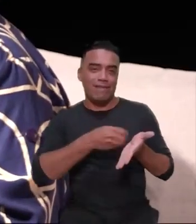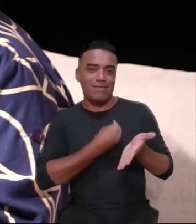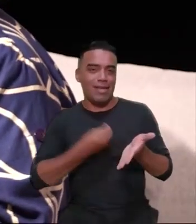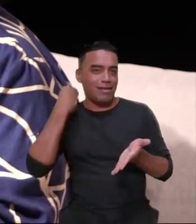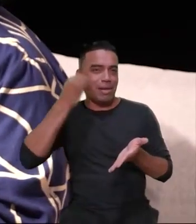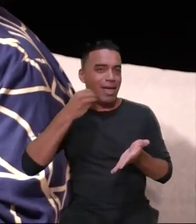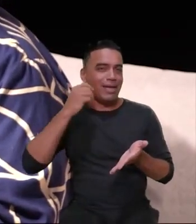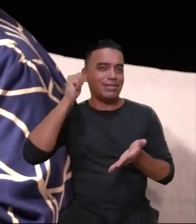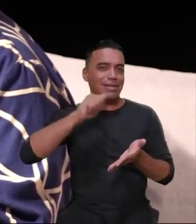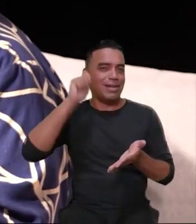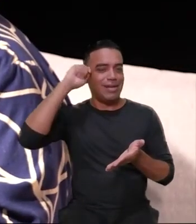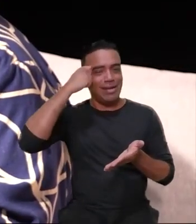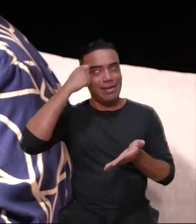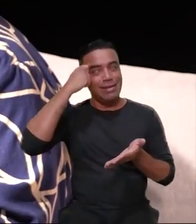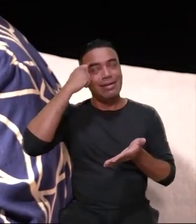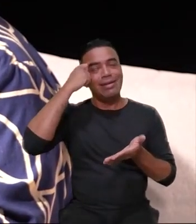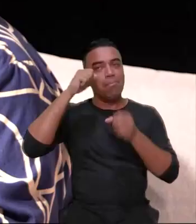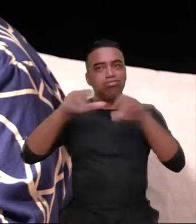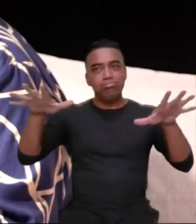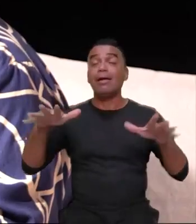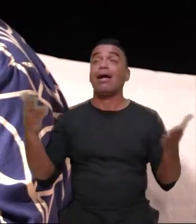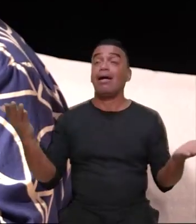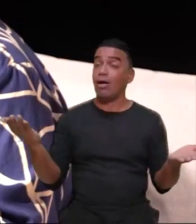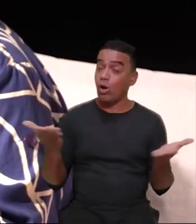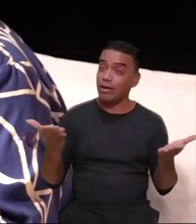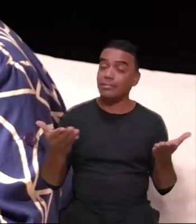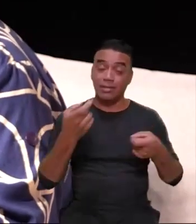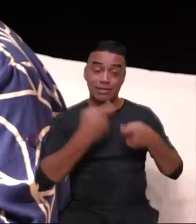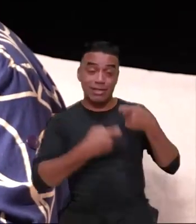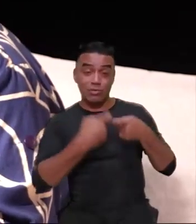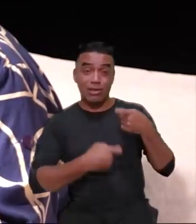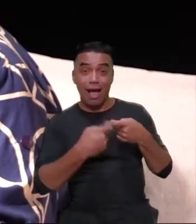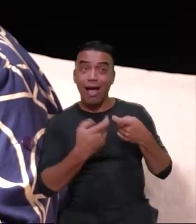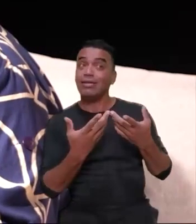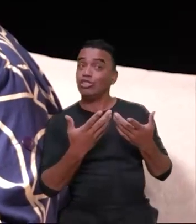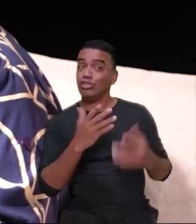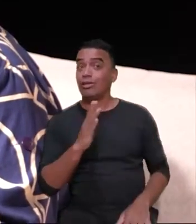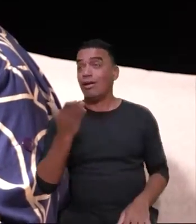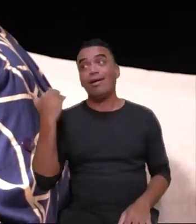Quanto à sexualidade, primeiro, eu já fui jovem.